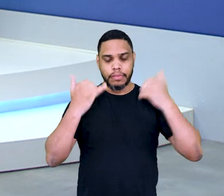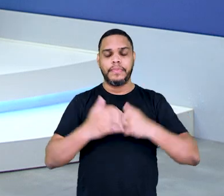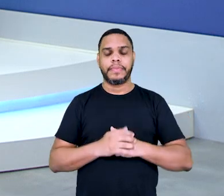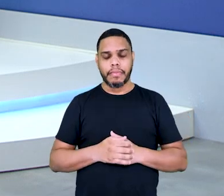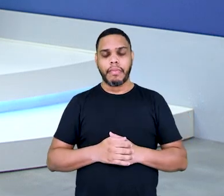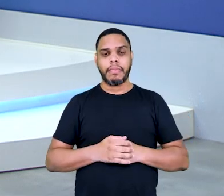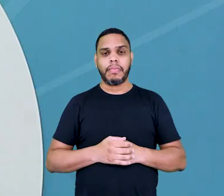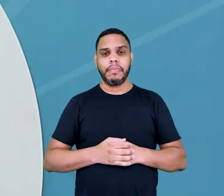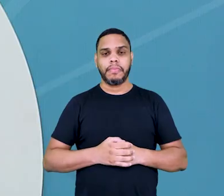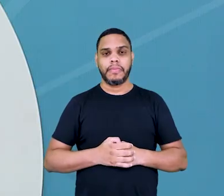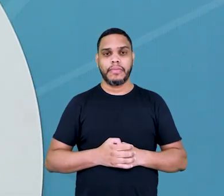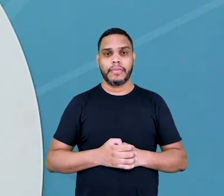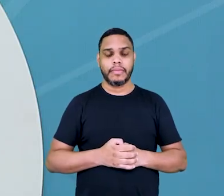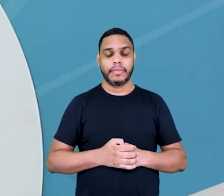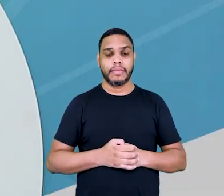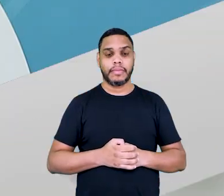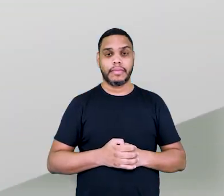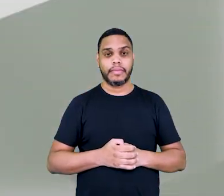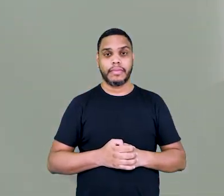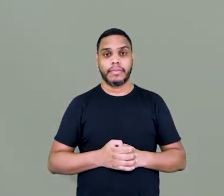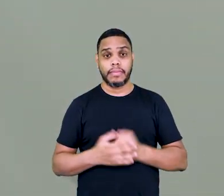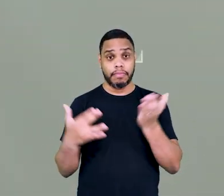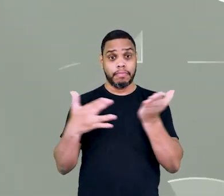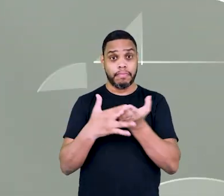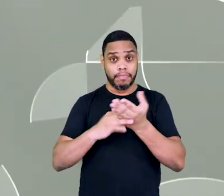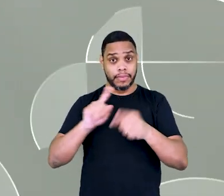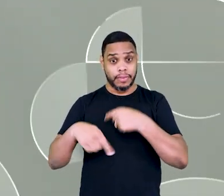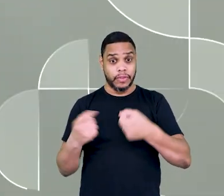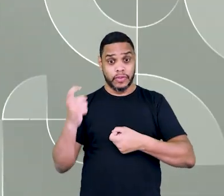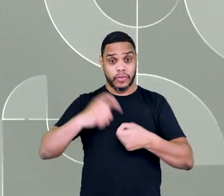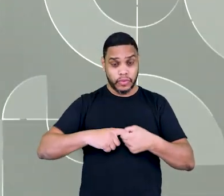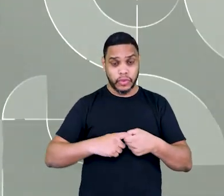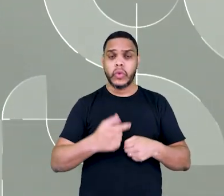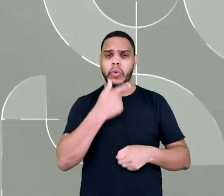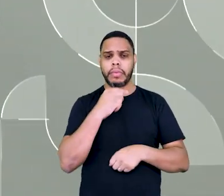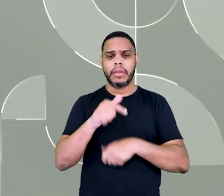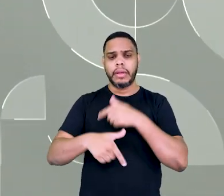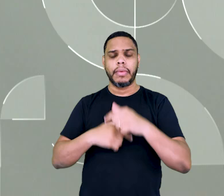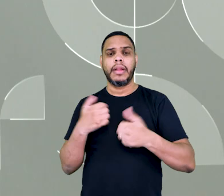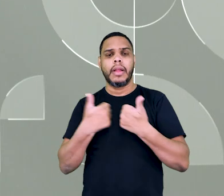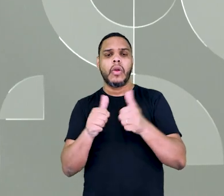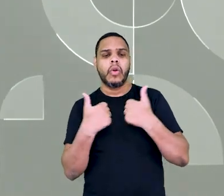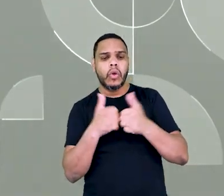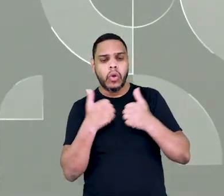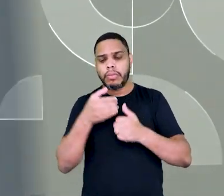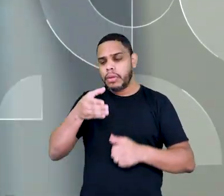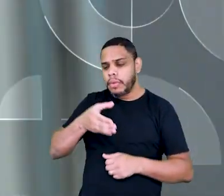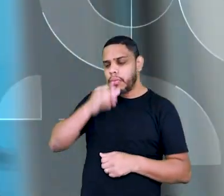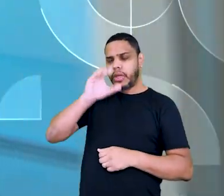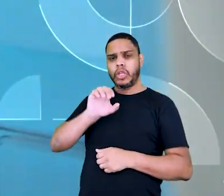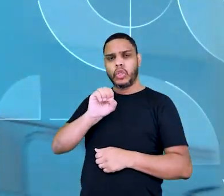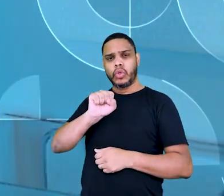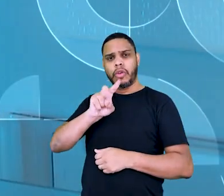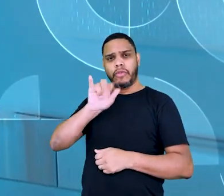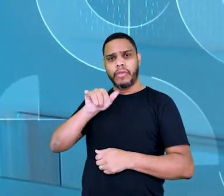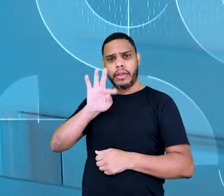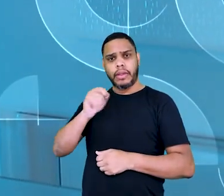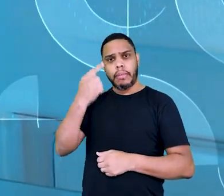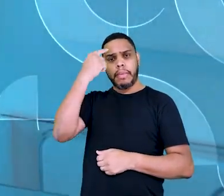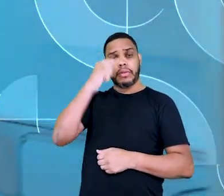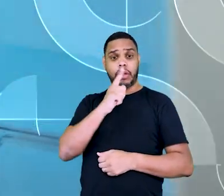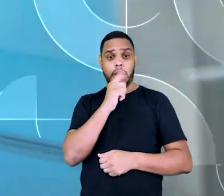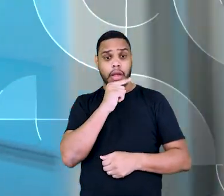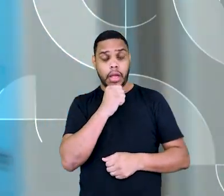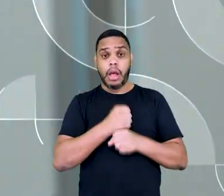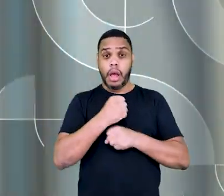Até a próxima. Depois do intervalo, um inspetor de uma empresa de ônibus bebeu por engano solvente achando que era água. Depois de ficar